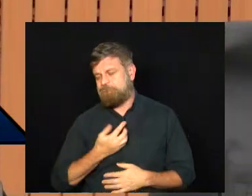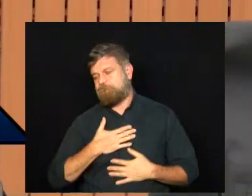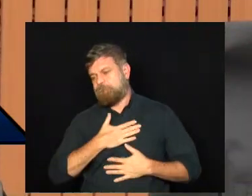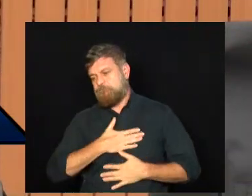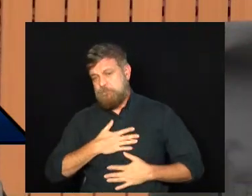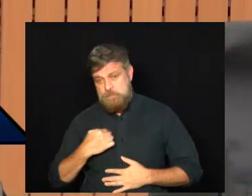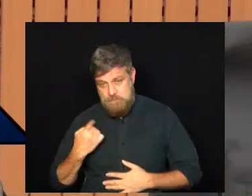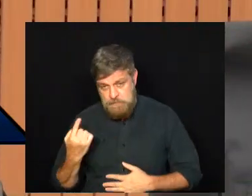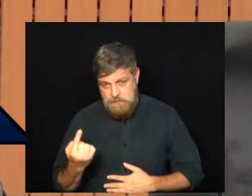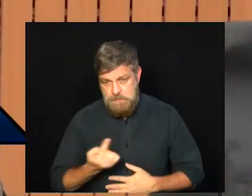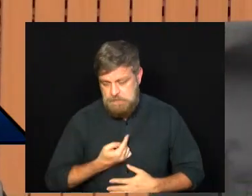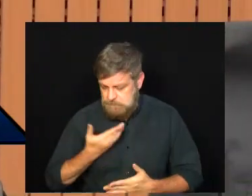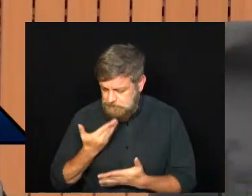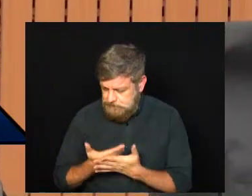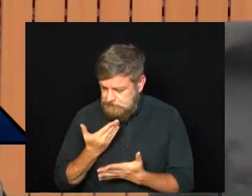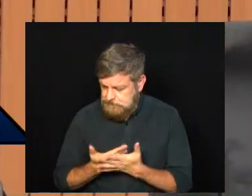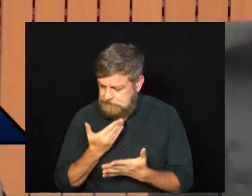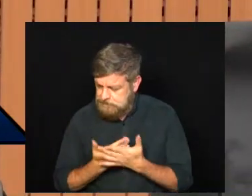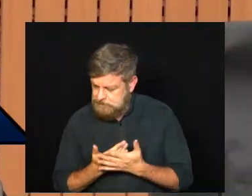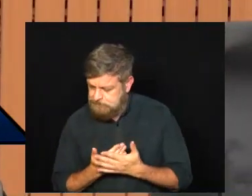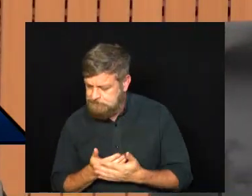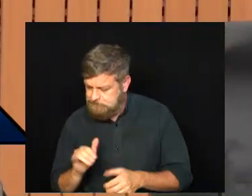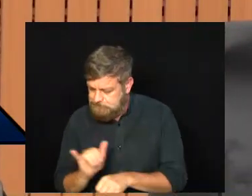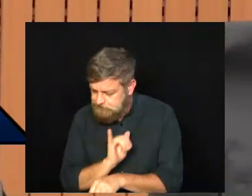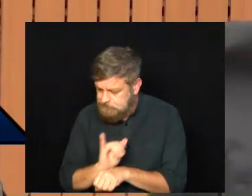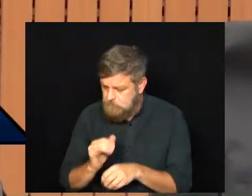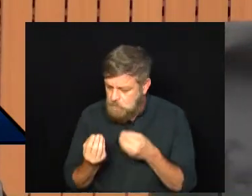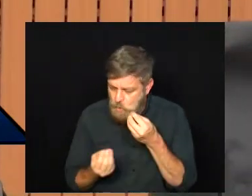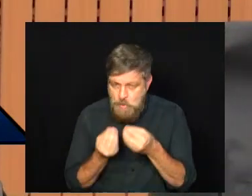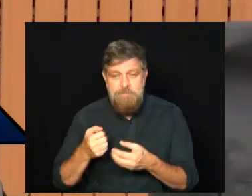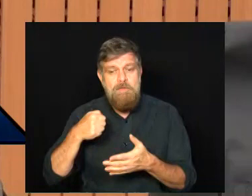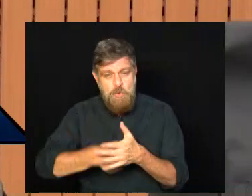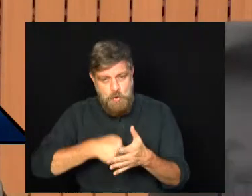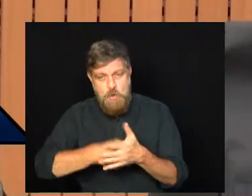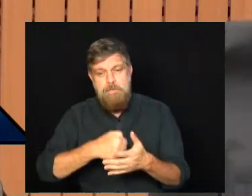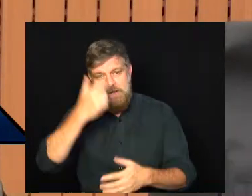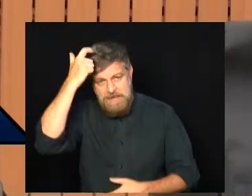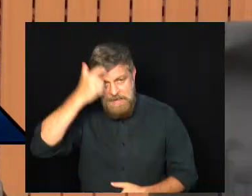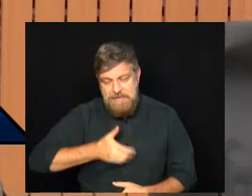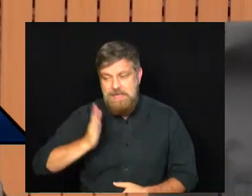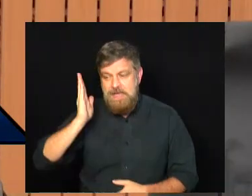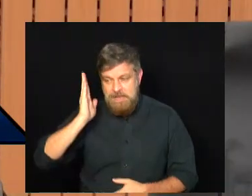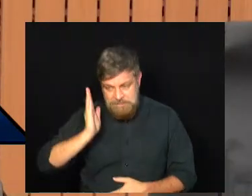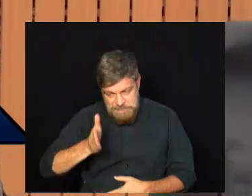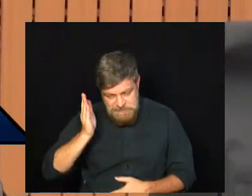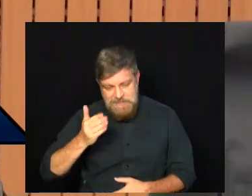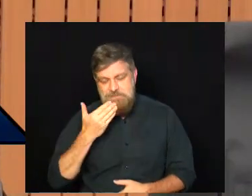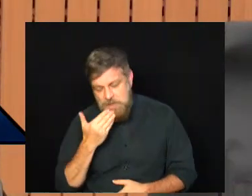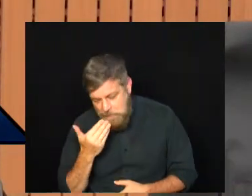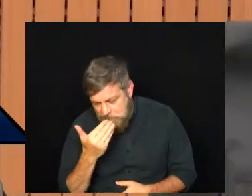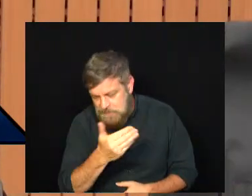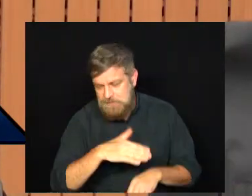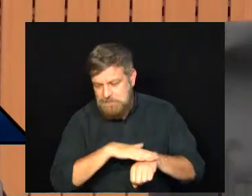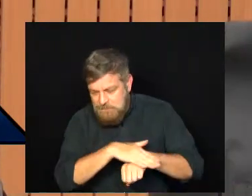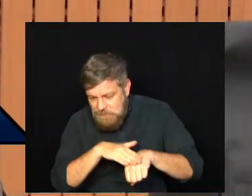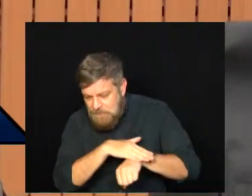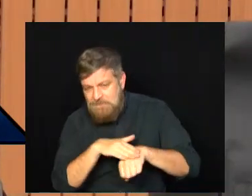estaremos aí nos debruçando sobre esses projetos e cobrando. Eu já venho, né, a senhora sabe, já venho falando muito